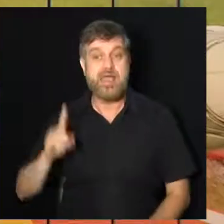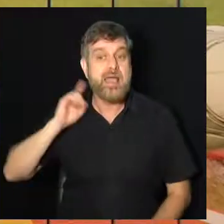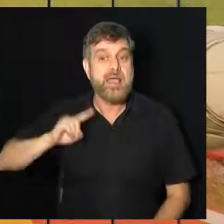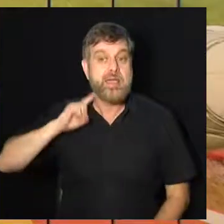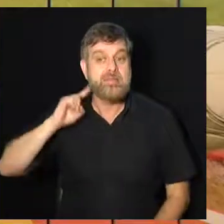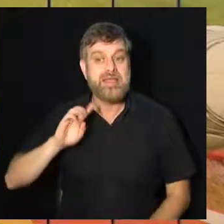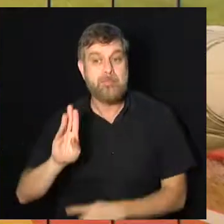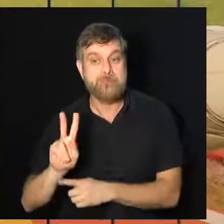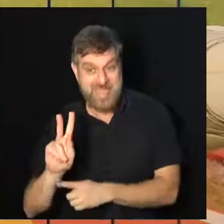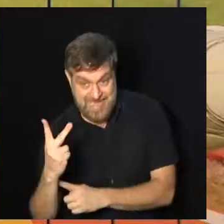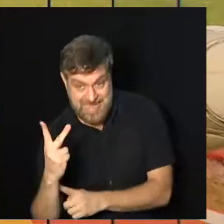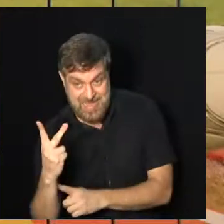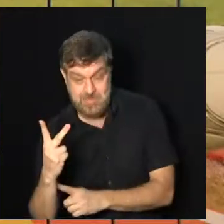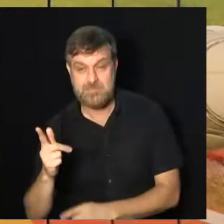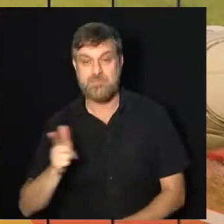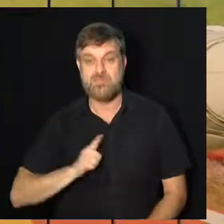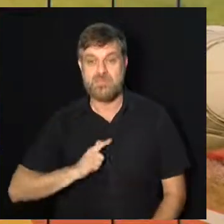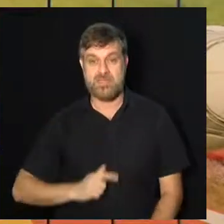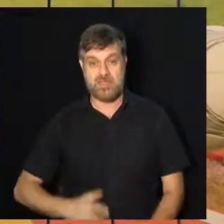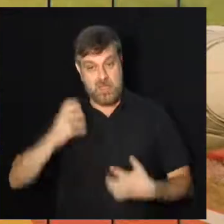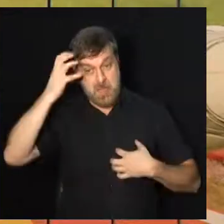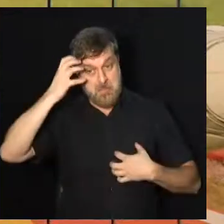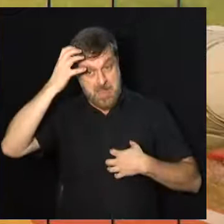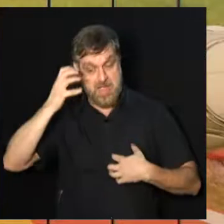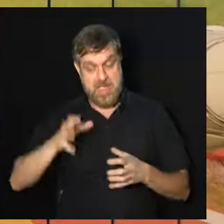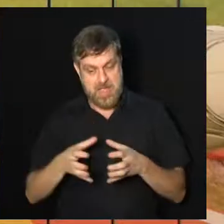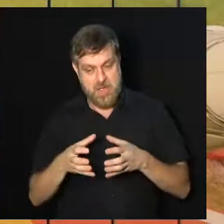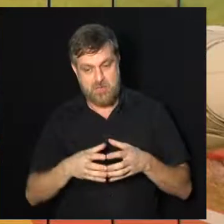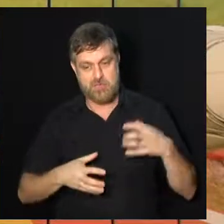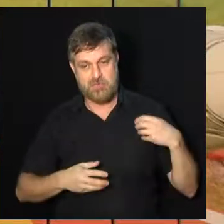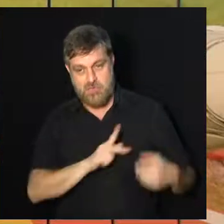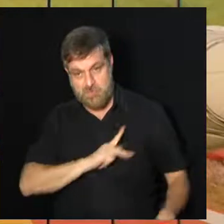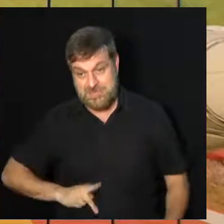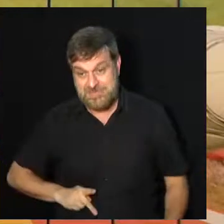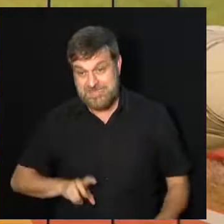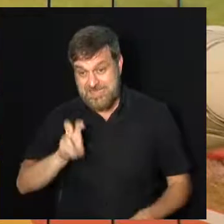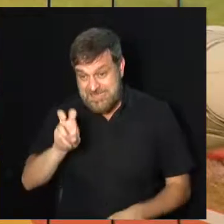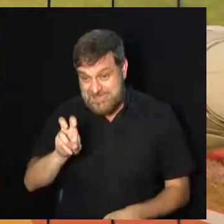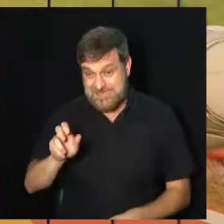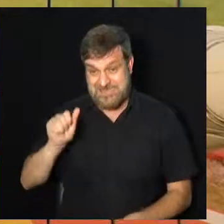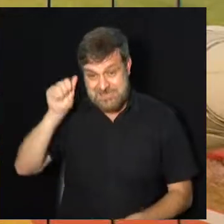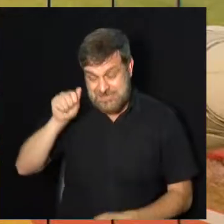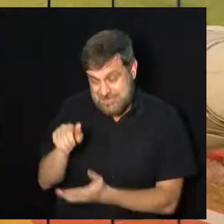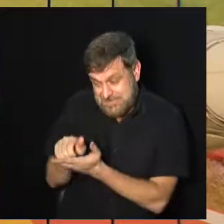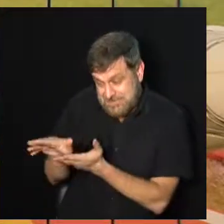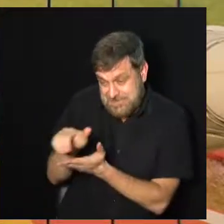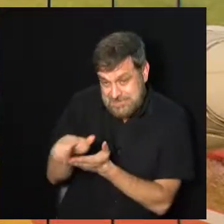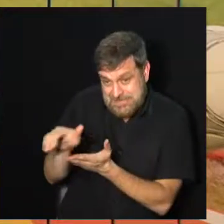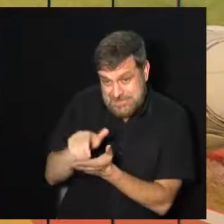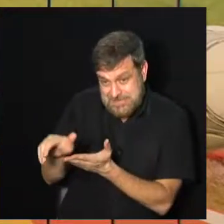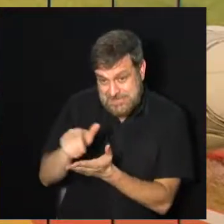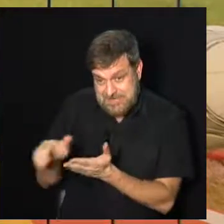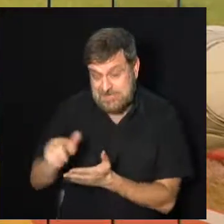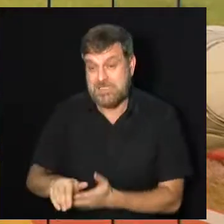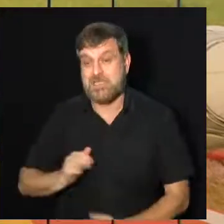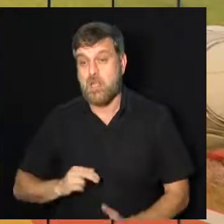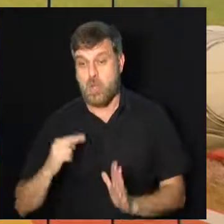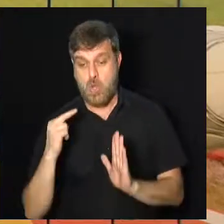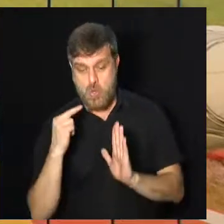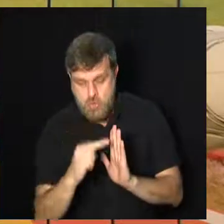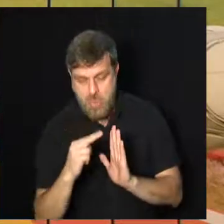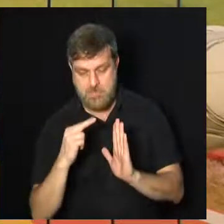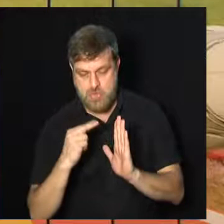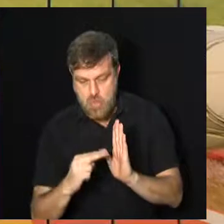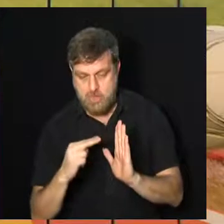Belo Horizonte. A macaca que dispensou 5 atletas ontem, o lateral Diego Renan, o volante